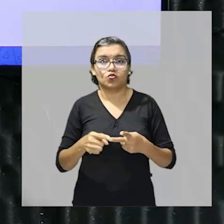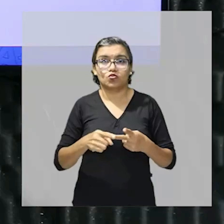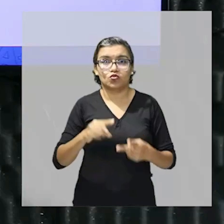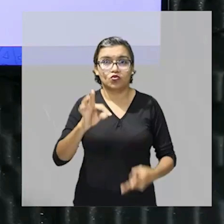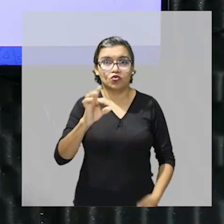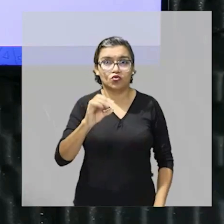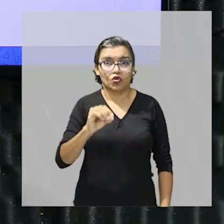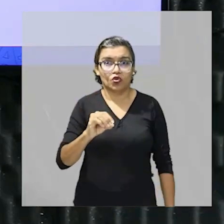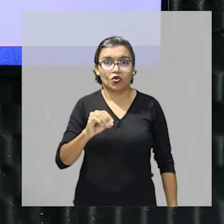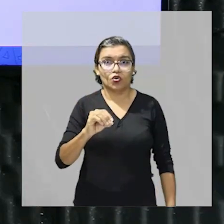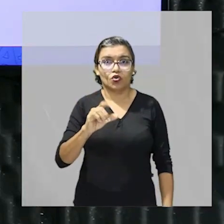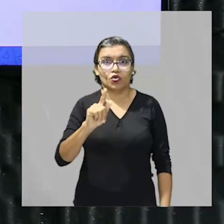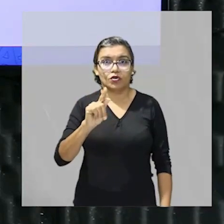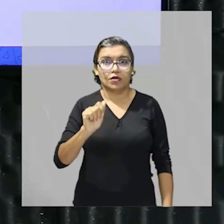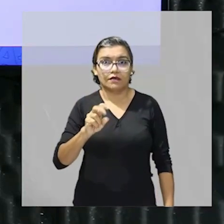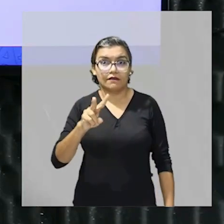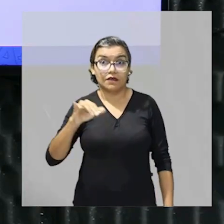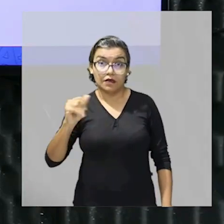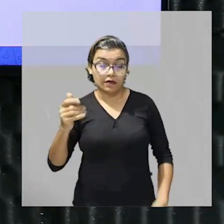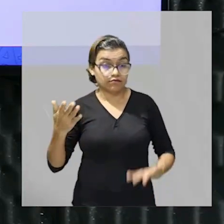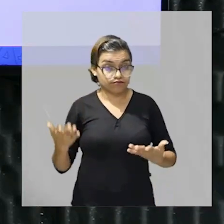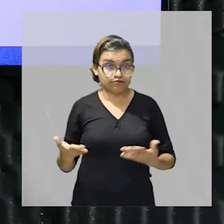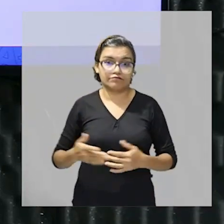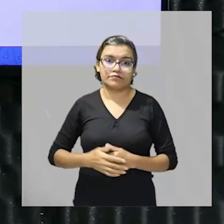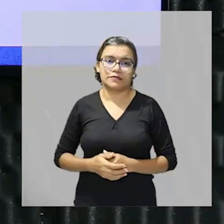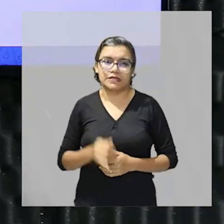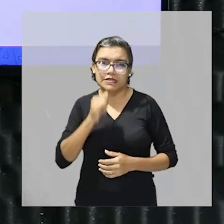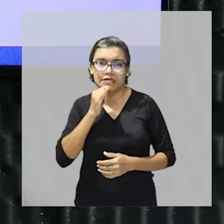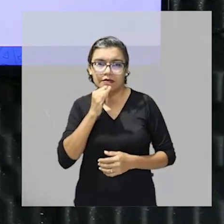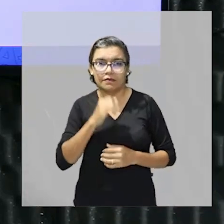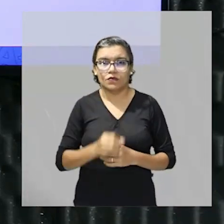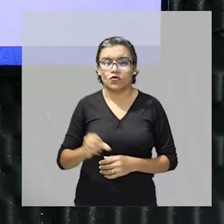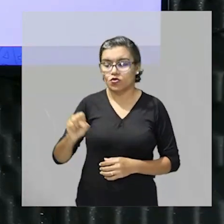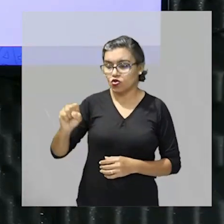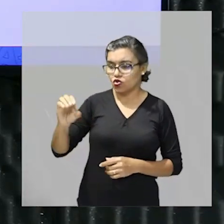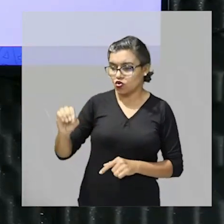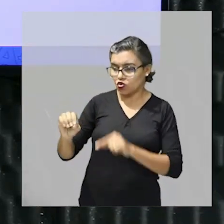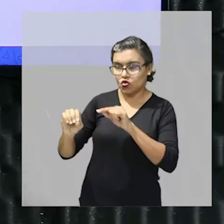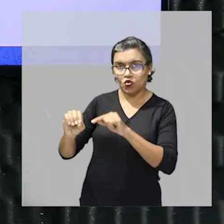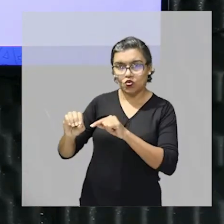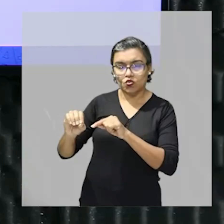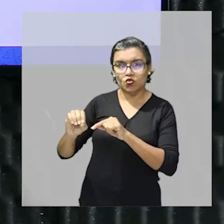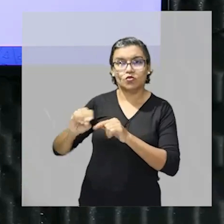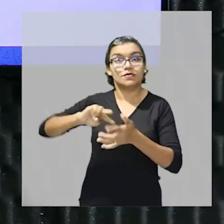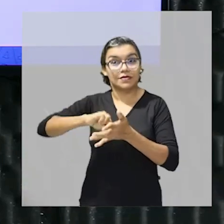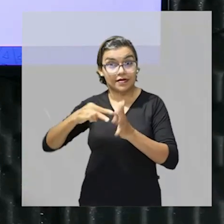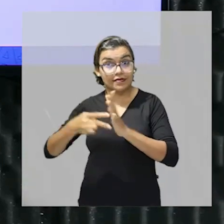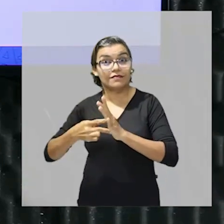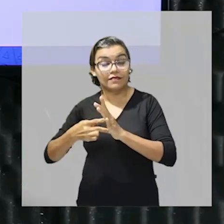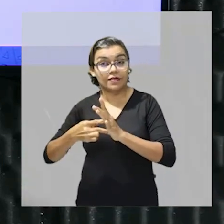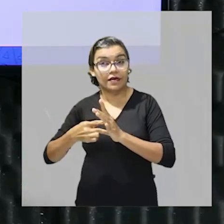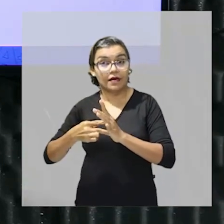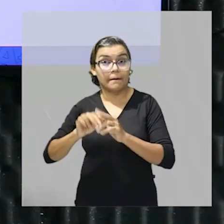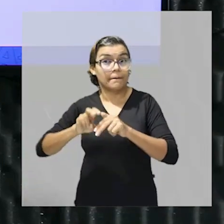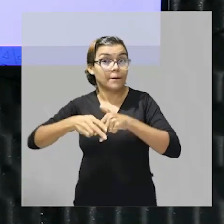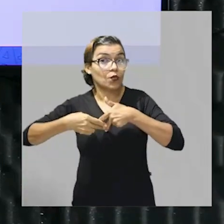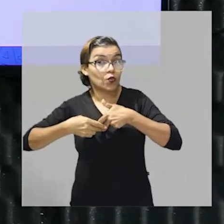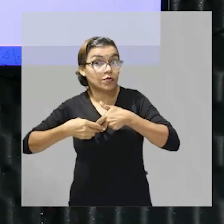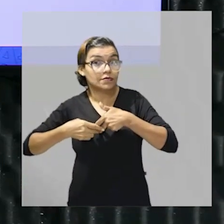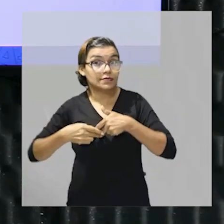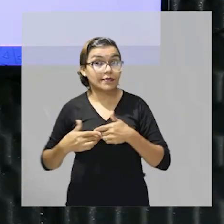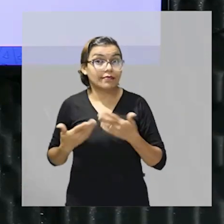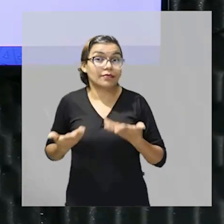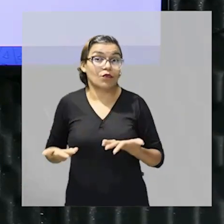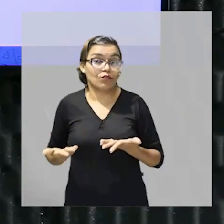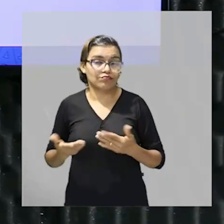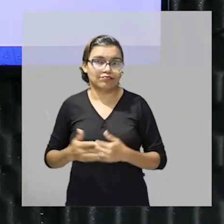frequentemente. So significa por isso, então, é dando uma ideia de